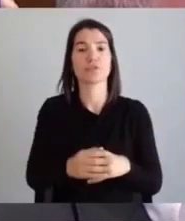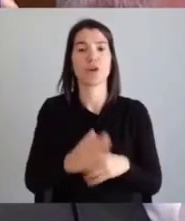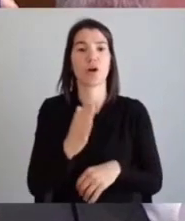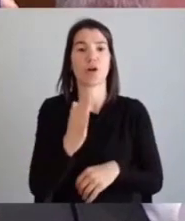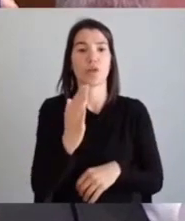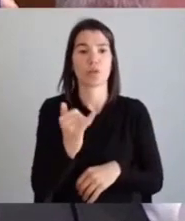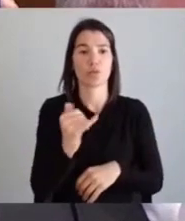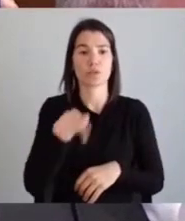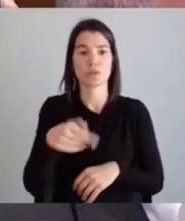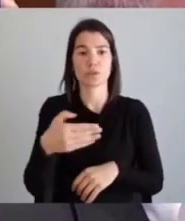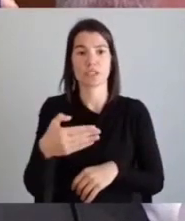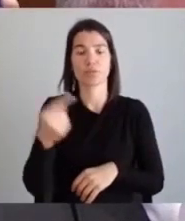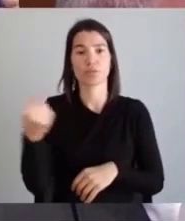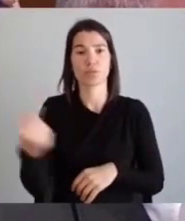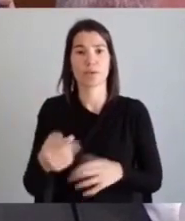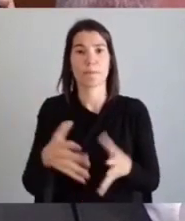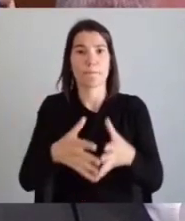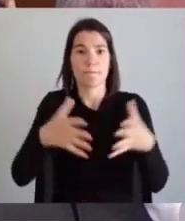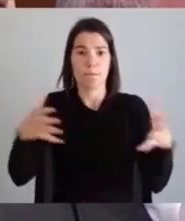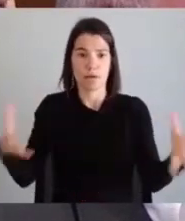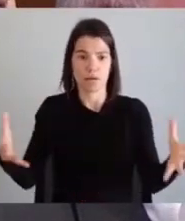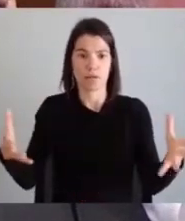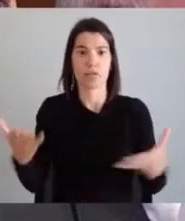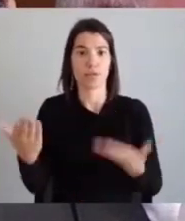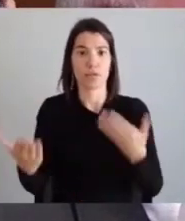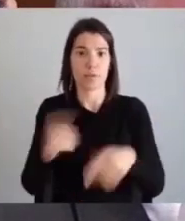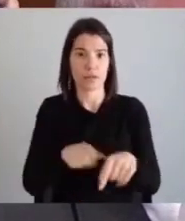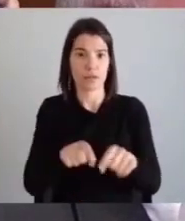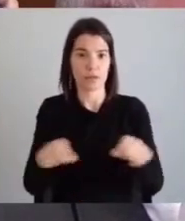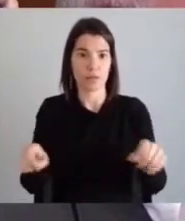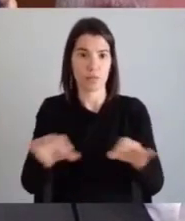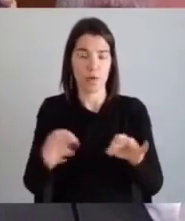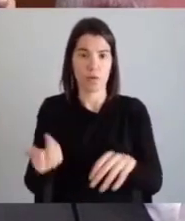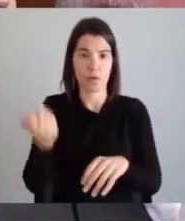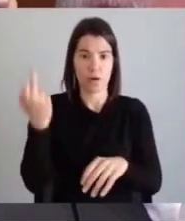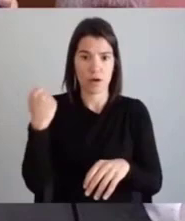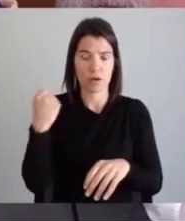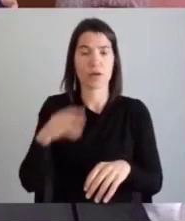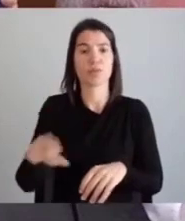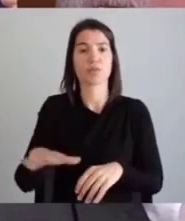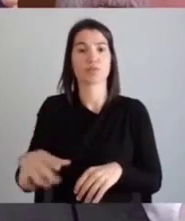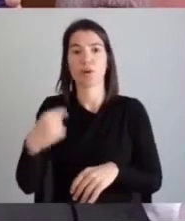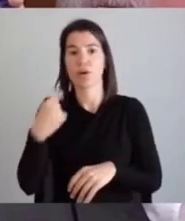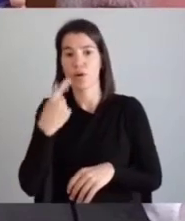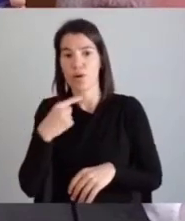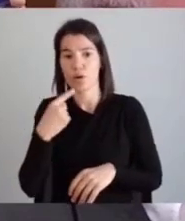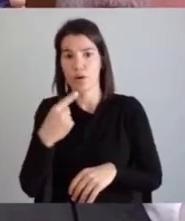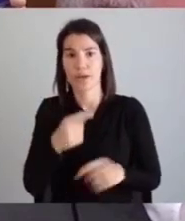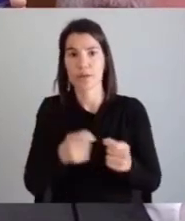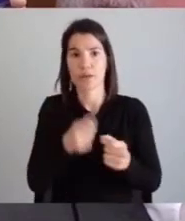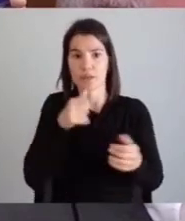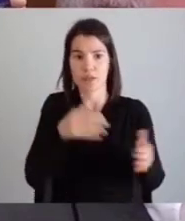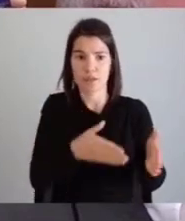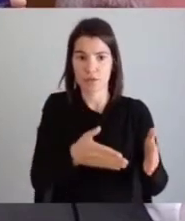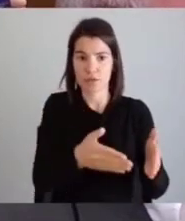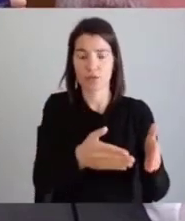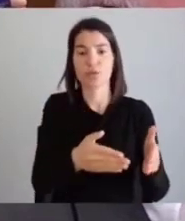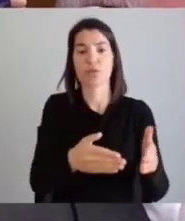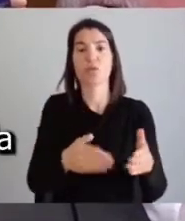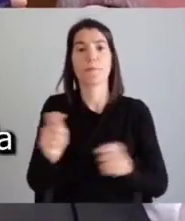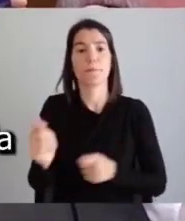12,7% face a período homólogo, distribuídos pelas zonas de Oeiras, Orla Ribeirinha, Passo de